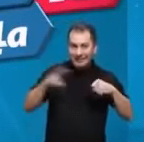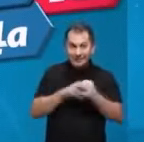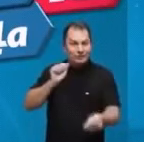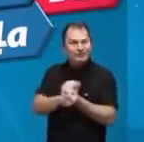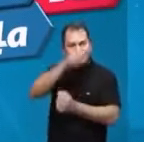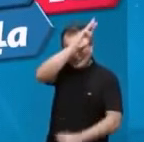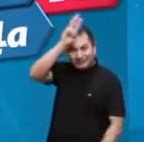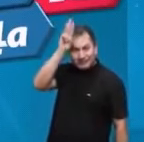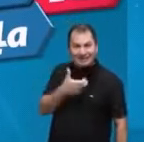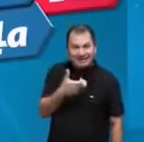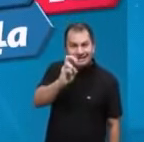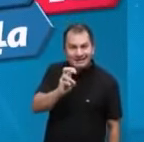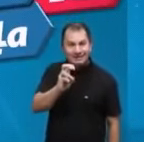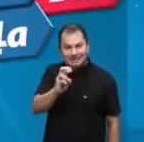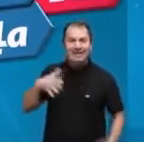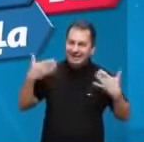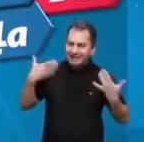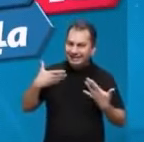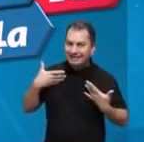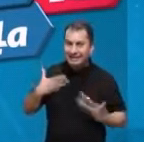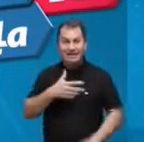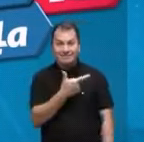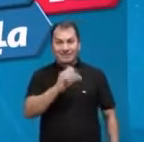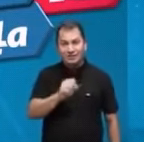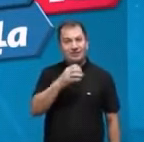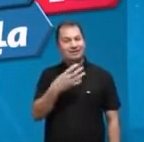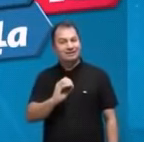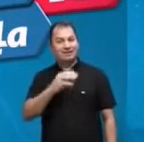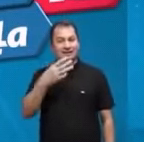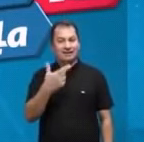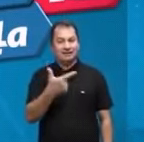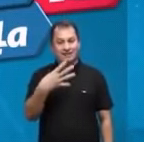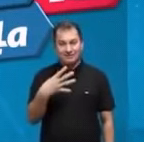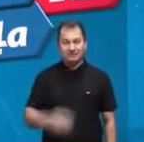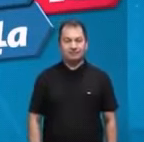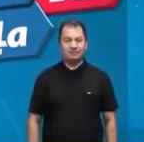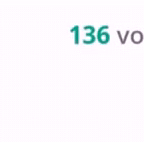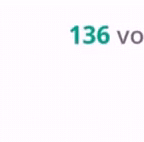Sorria, Belfor Roxo, com o prefeito Vaguinho 15 e Alegria